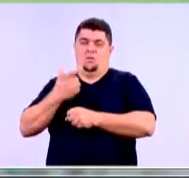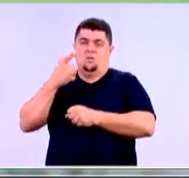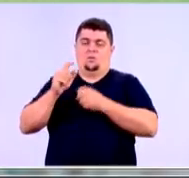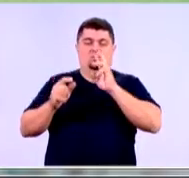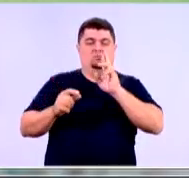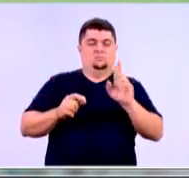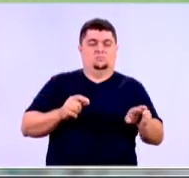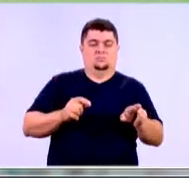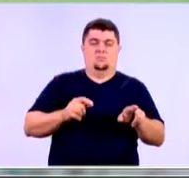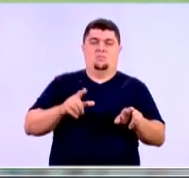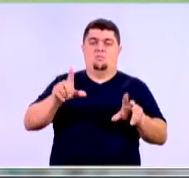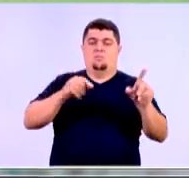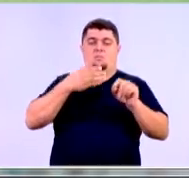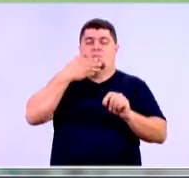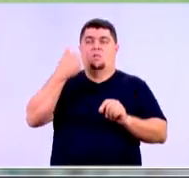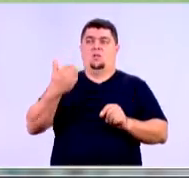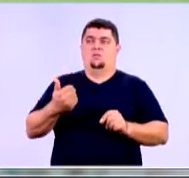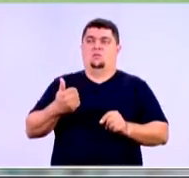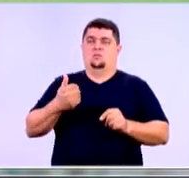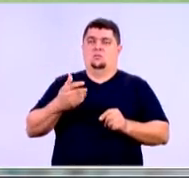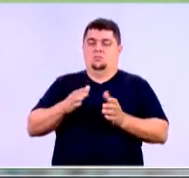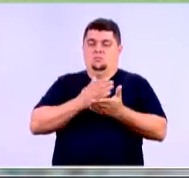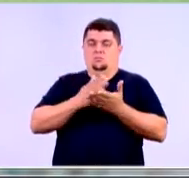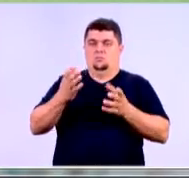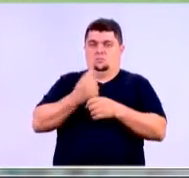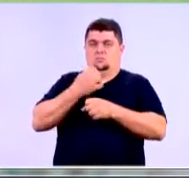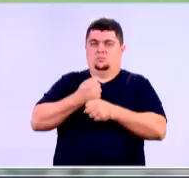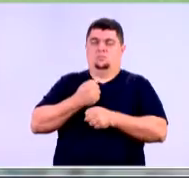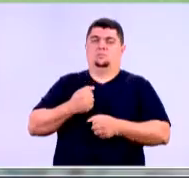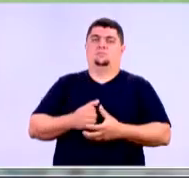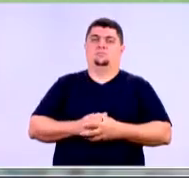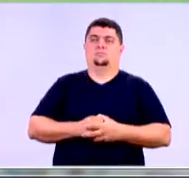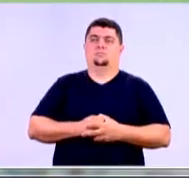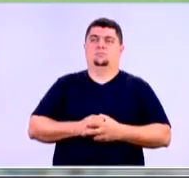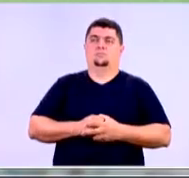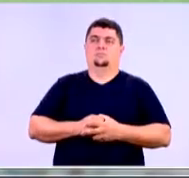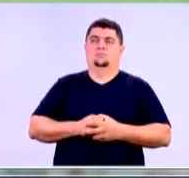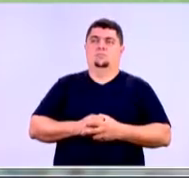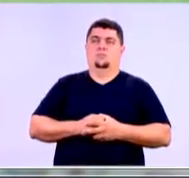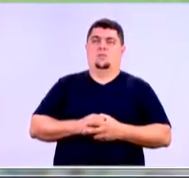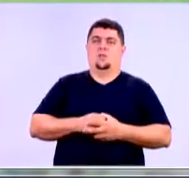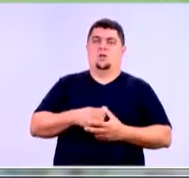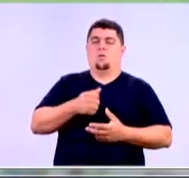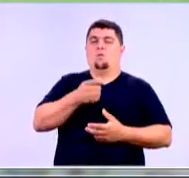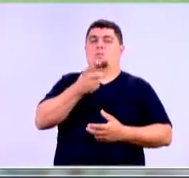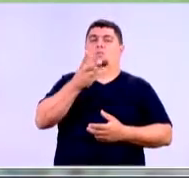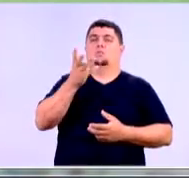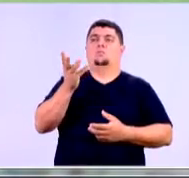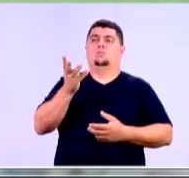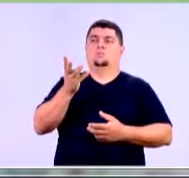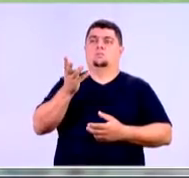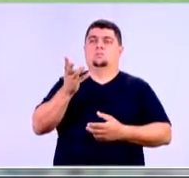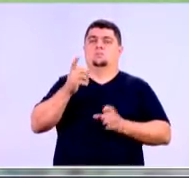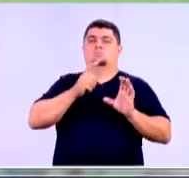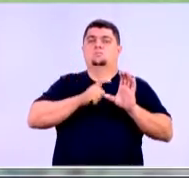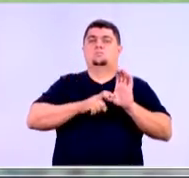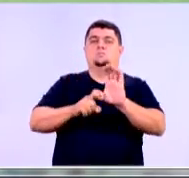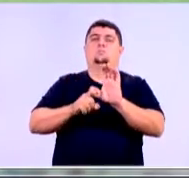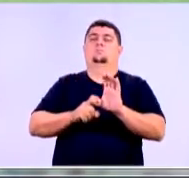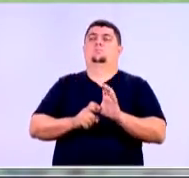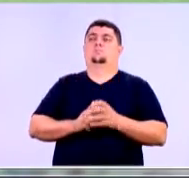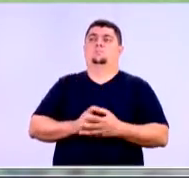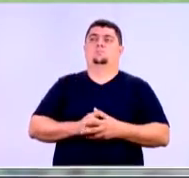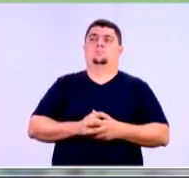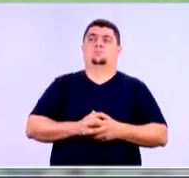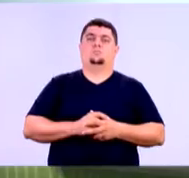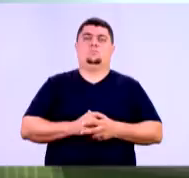qual é o mais útil, né? Vamos começar calculando? Vamos lá. Então, vamos falar da quantidade de endividamento.